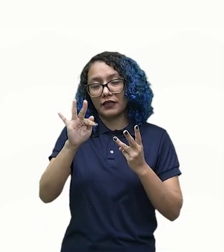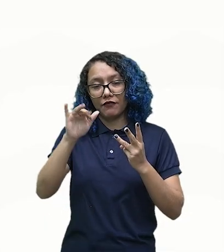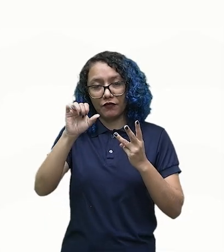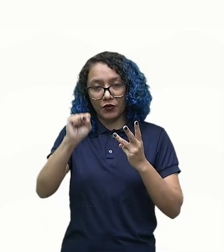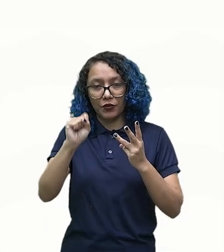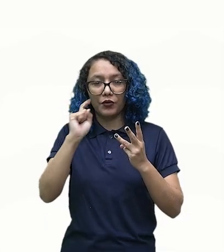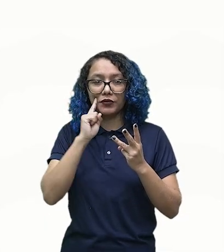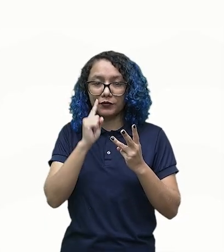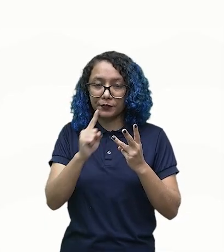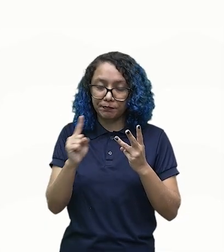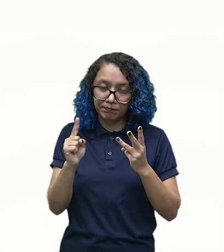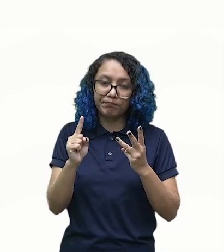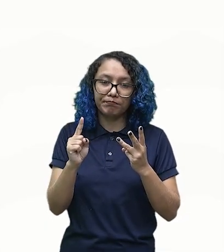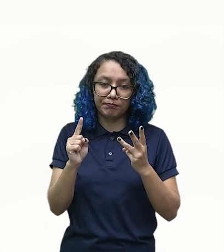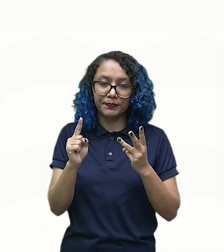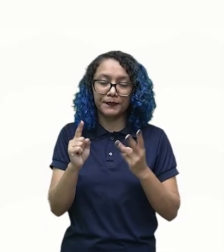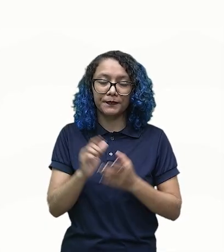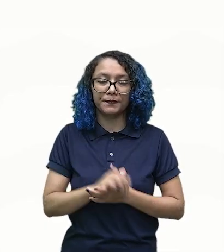de enxofre, que é o